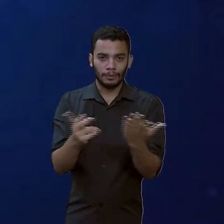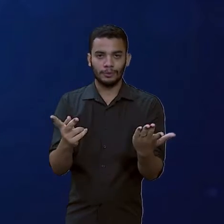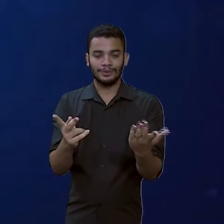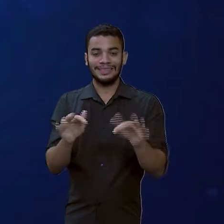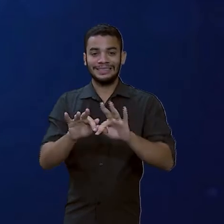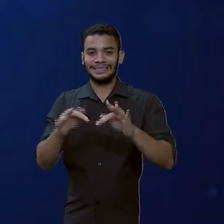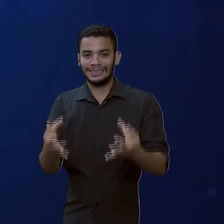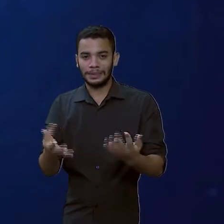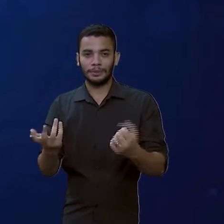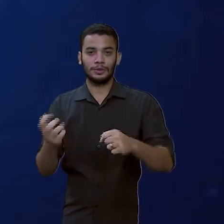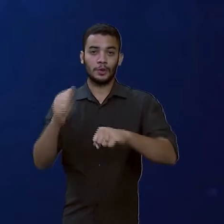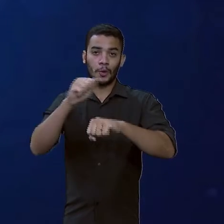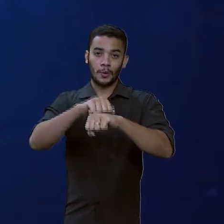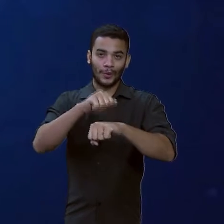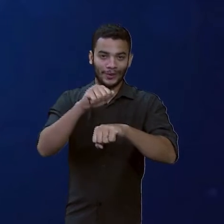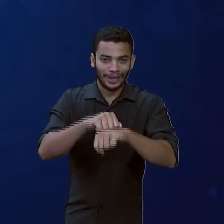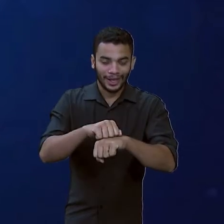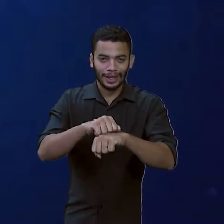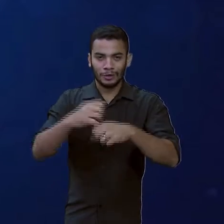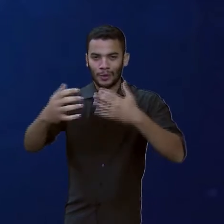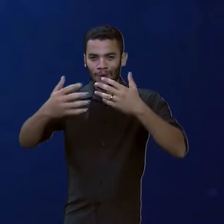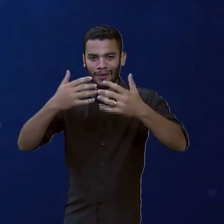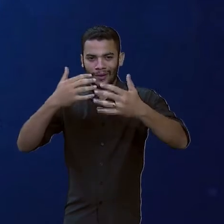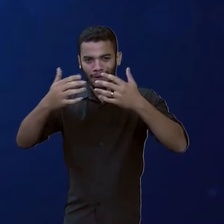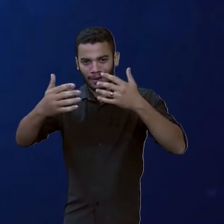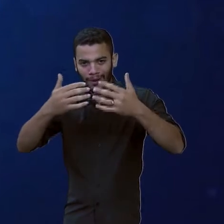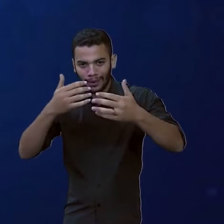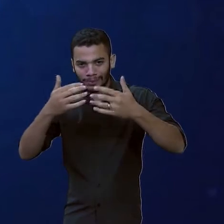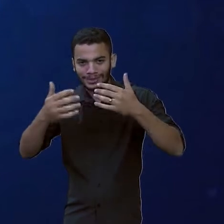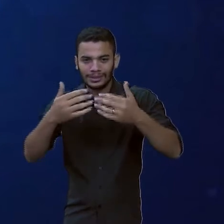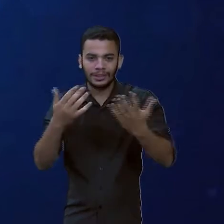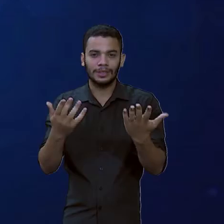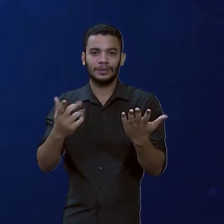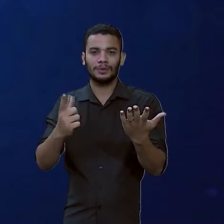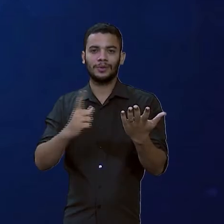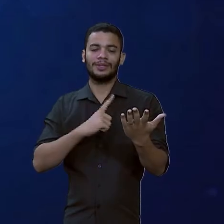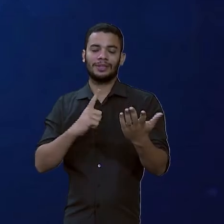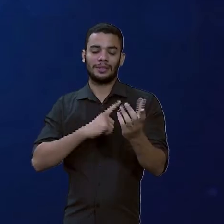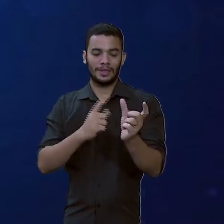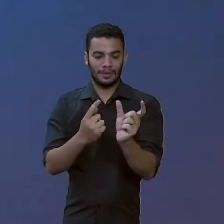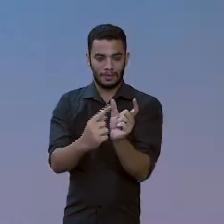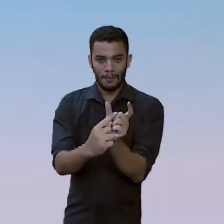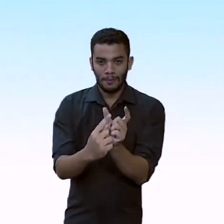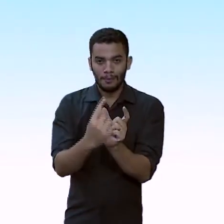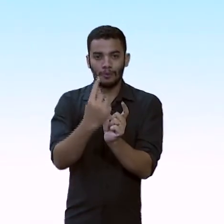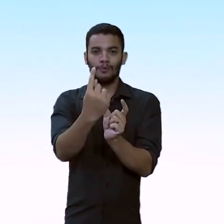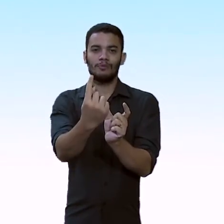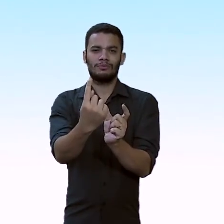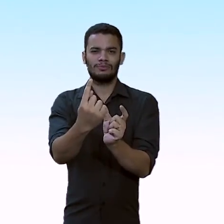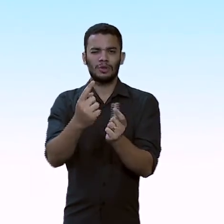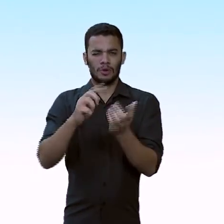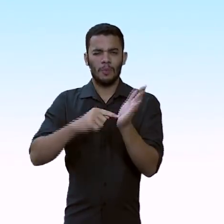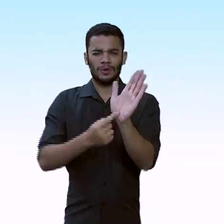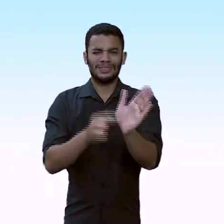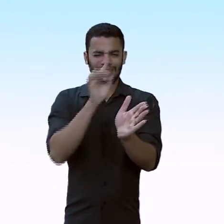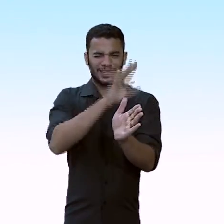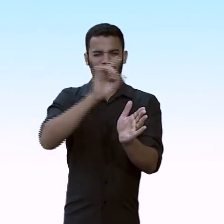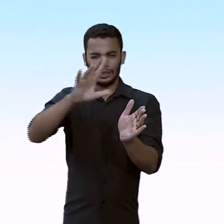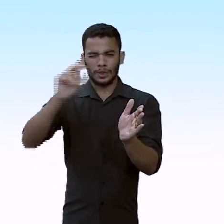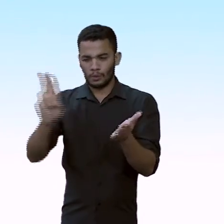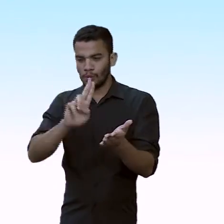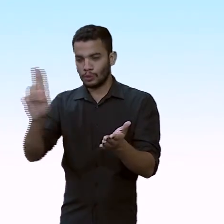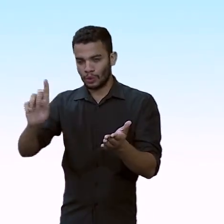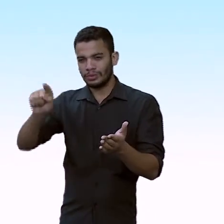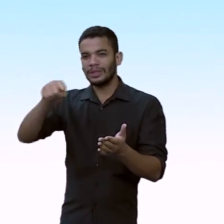e abstrato, primitivo e derivado, e substantivo coletivo. Os substantivos